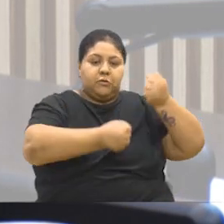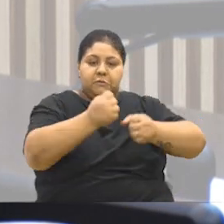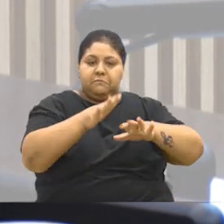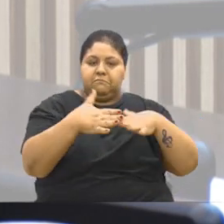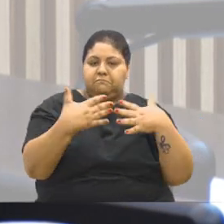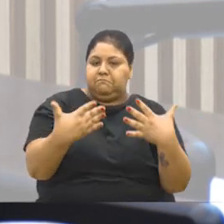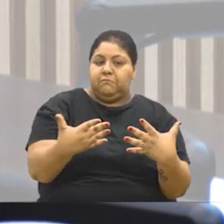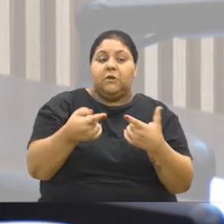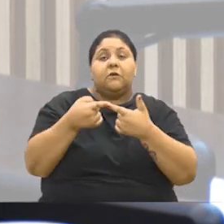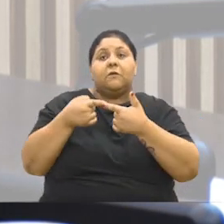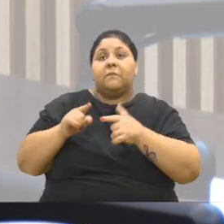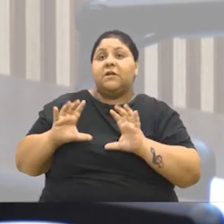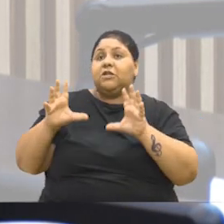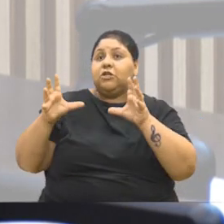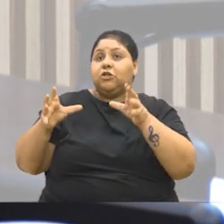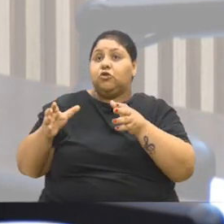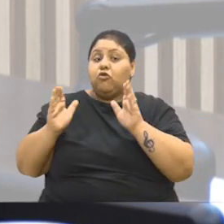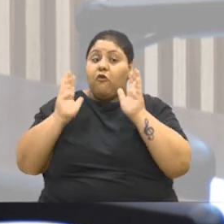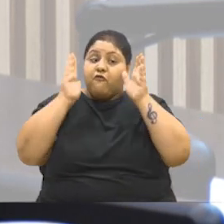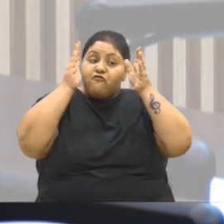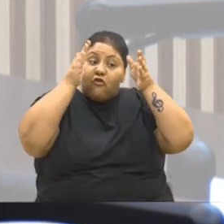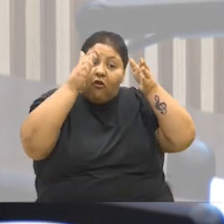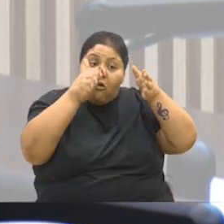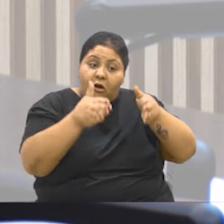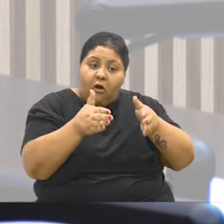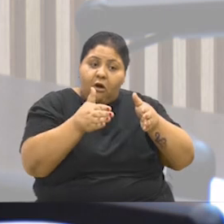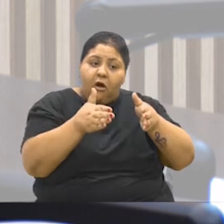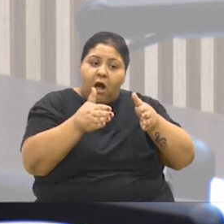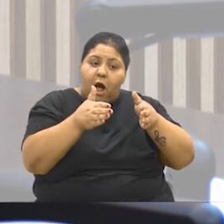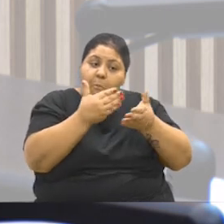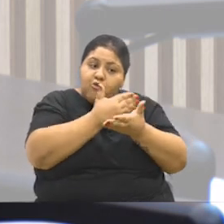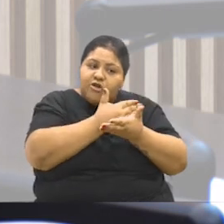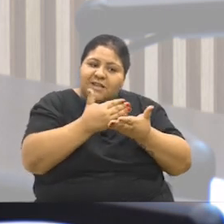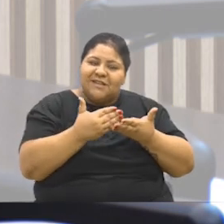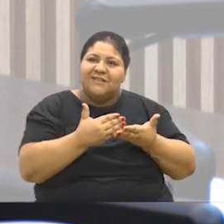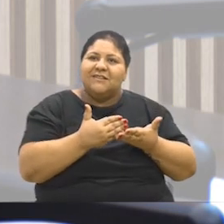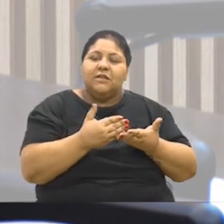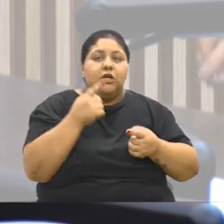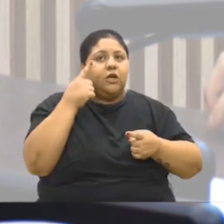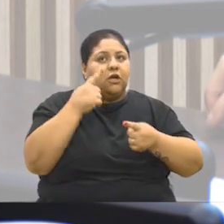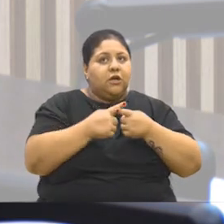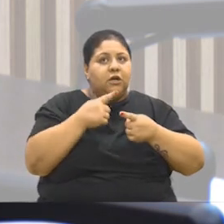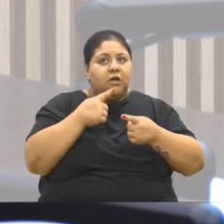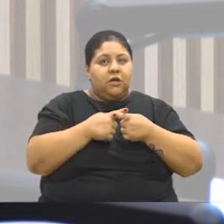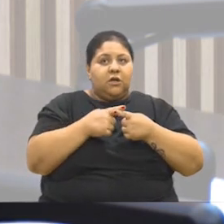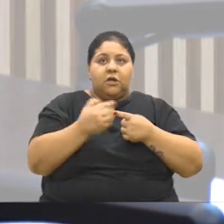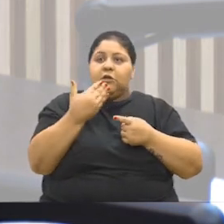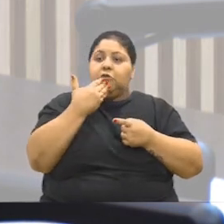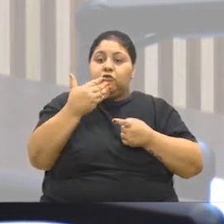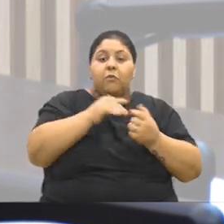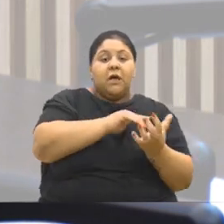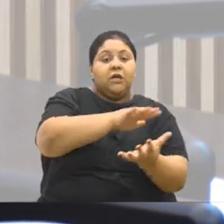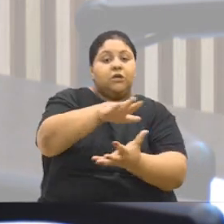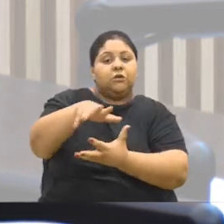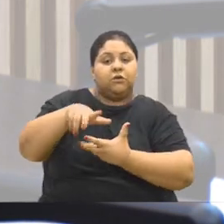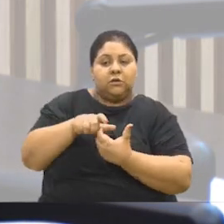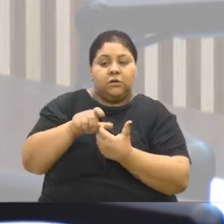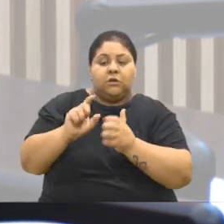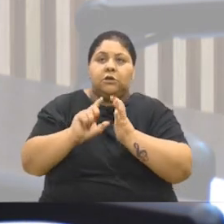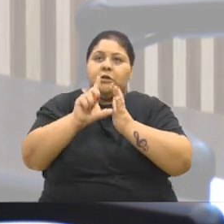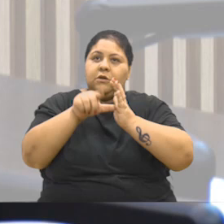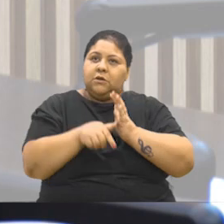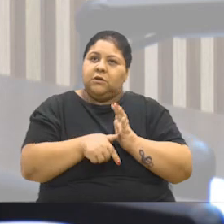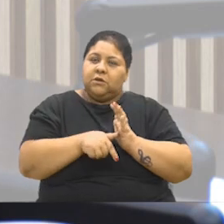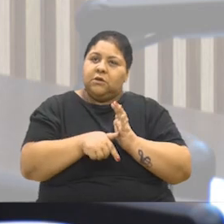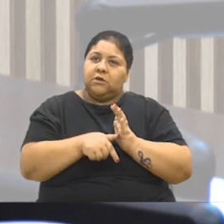enfim. Mas é tu voltar para o teu centro. Voltar para o teu ponto. Porque todas as vezes em que tu lança um pedido para o universo e depois